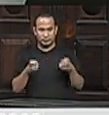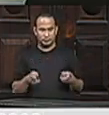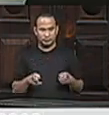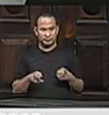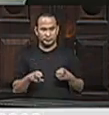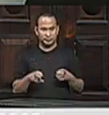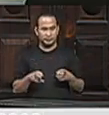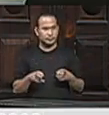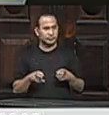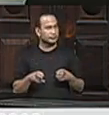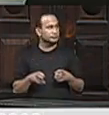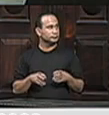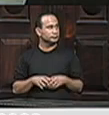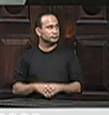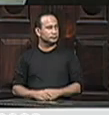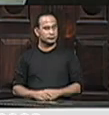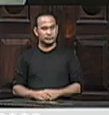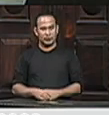Contrário.